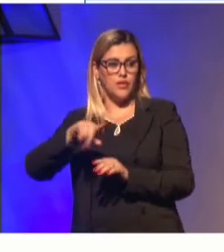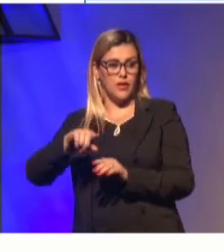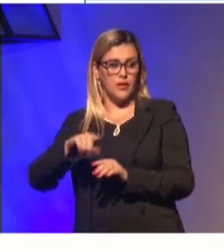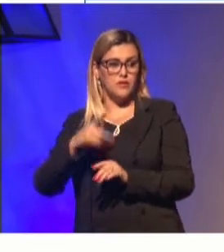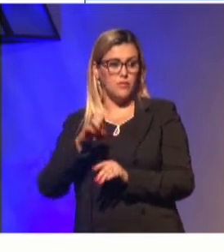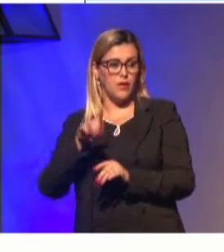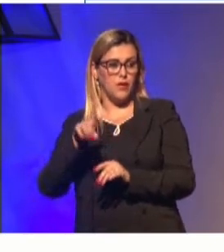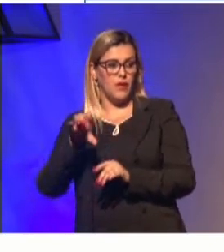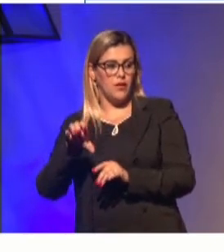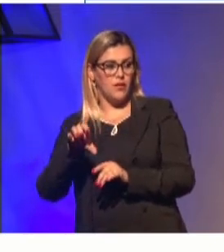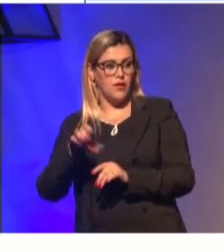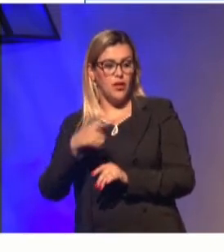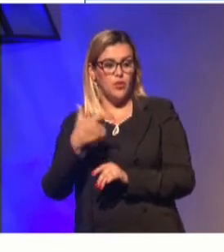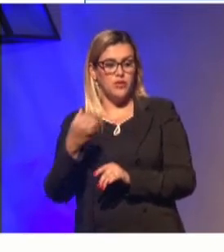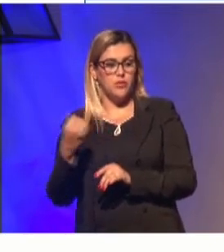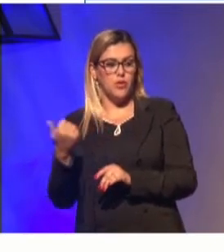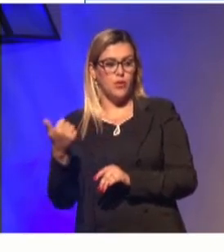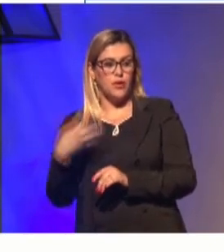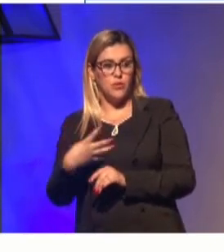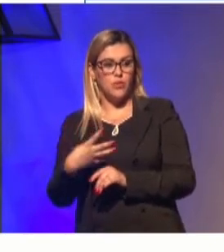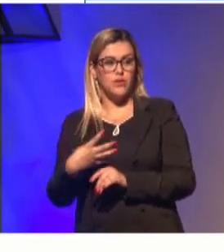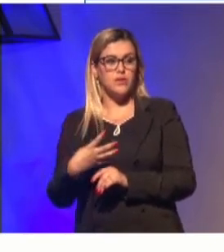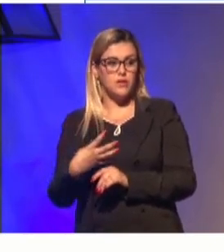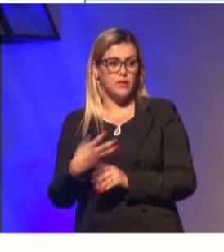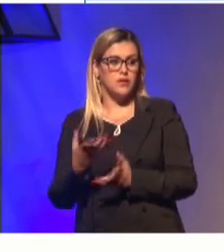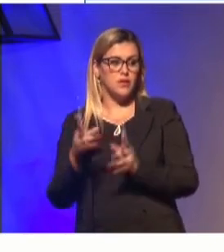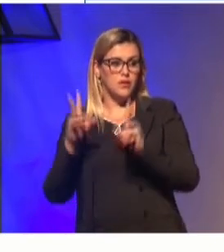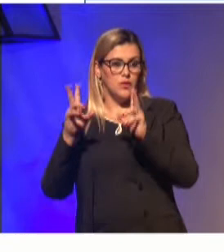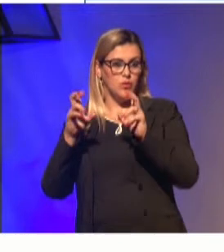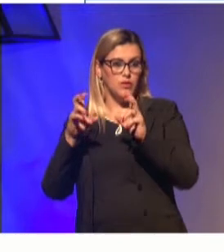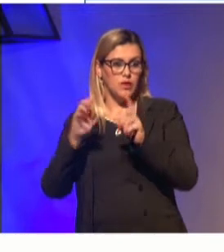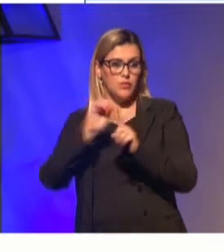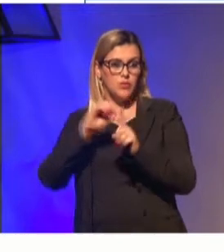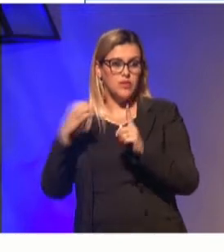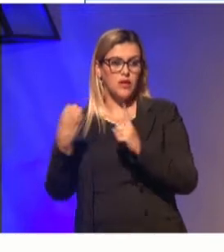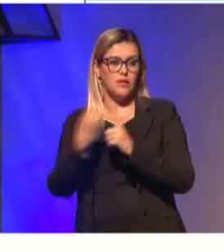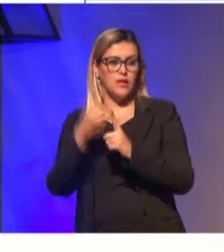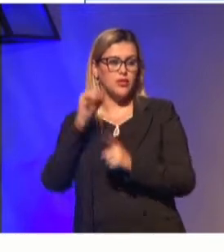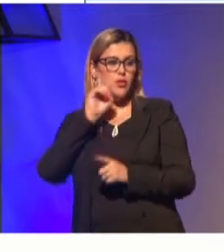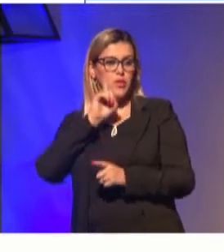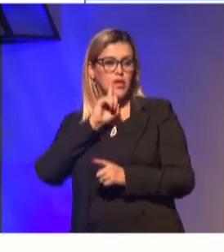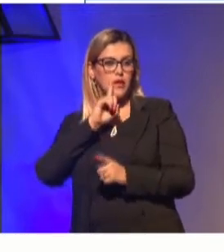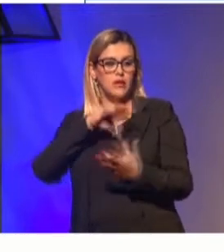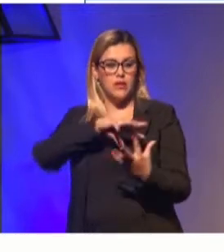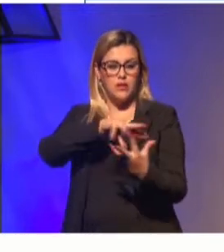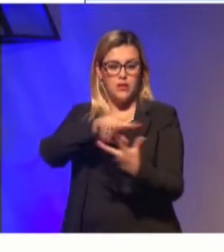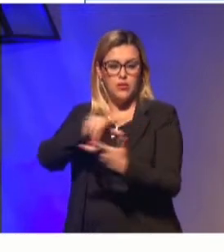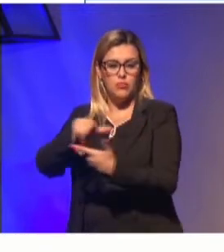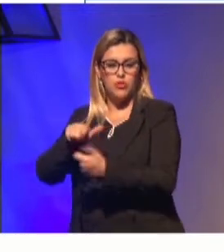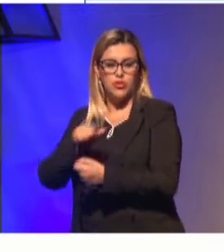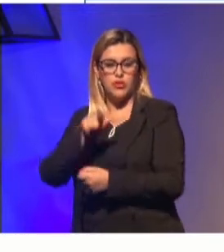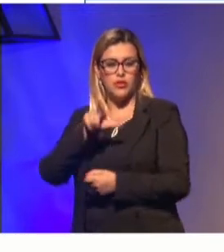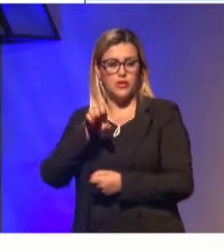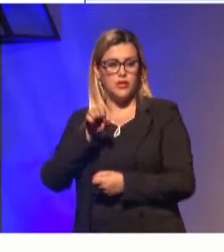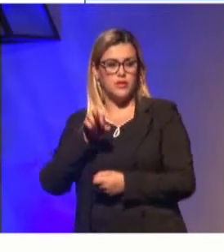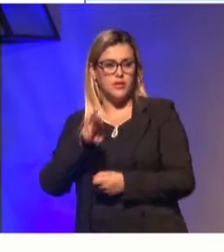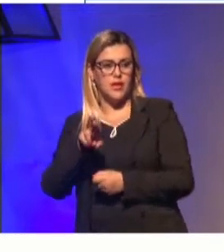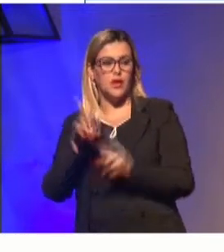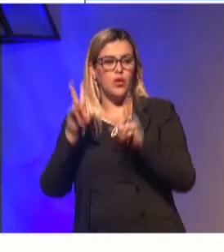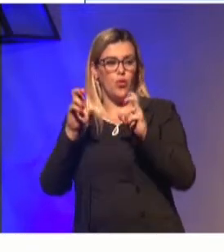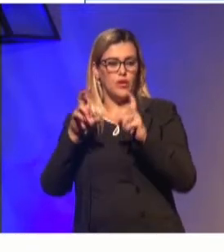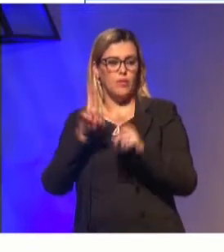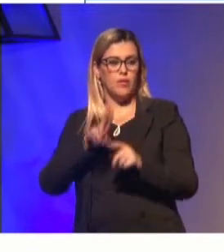Em 2014 se tem o consenso, tanto na sociedade americana como na sociedade mundial de laser terapia, para o termo